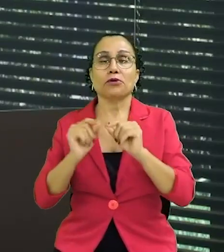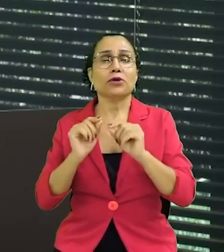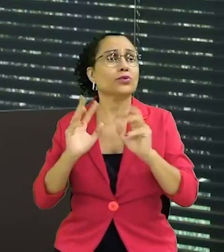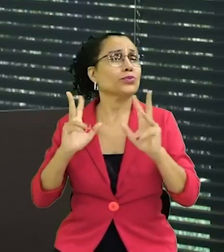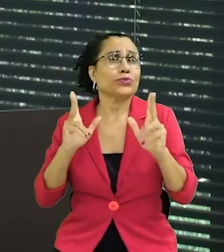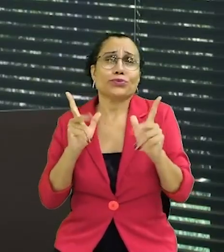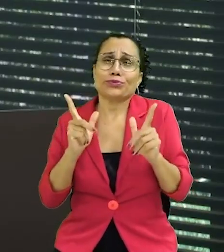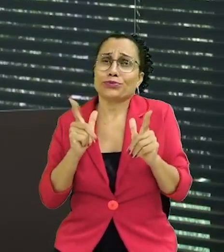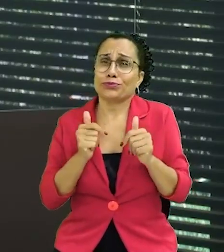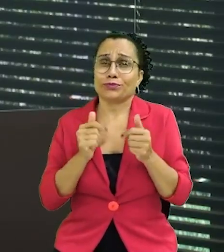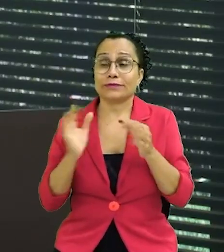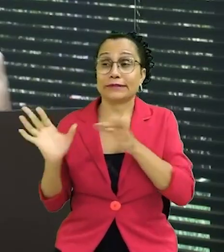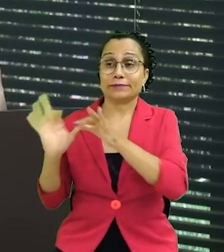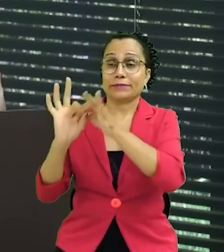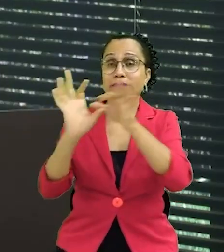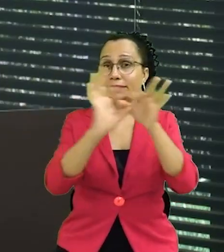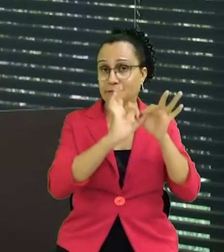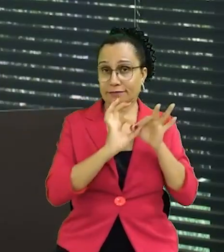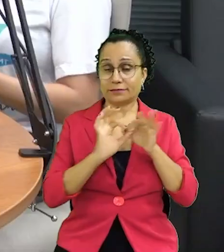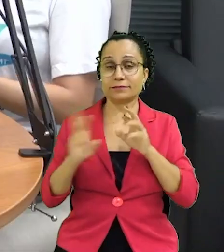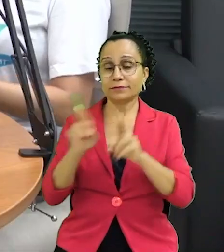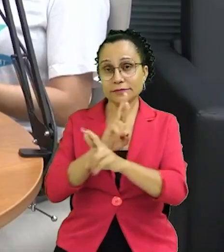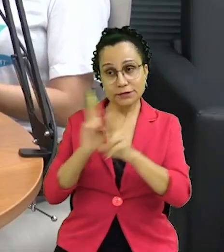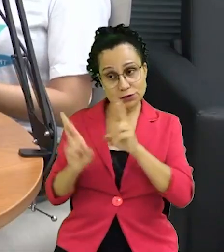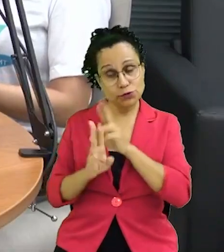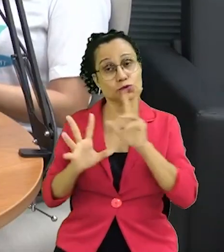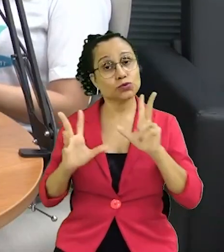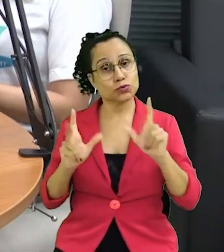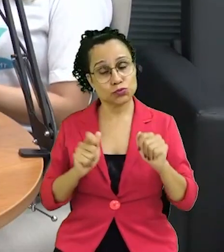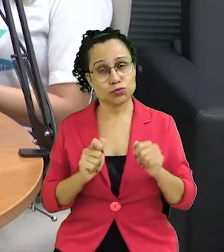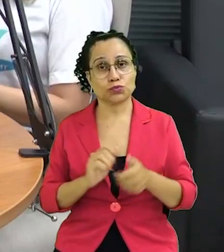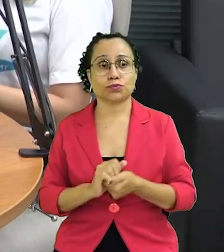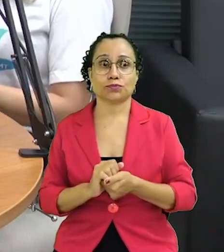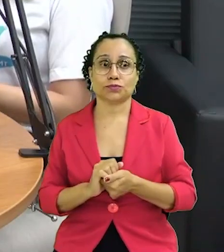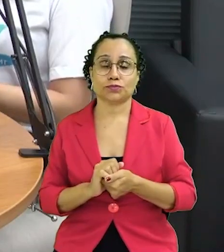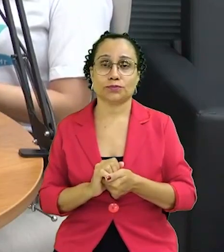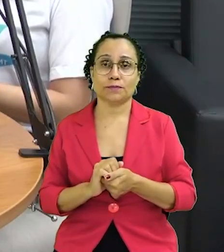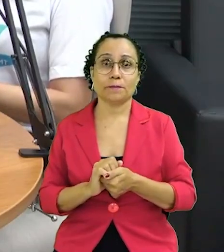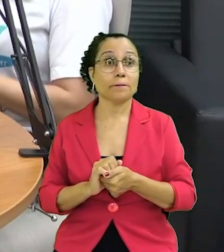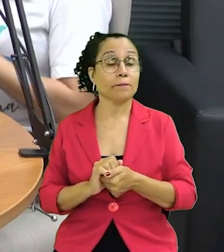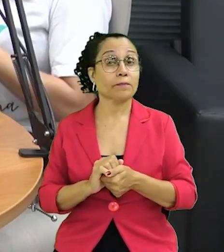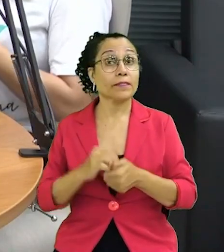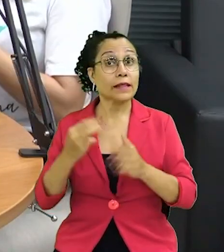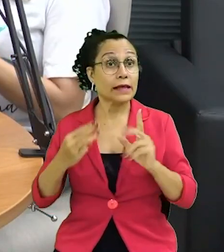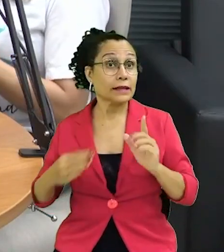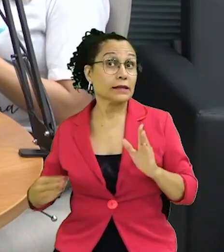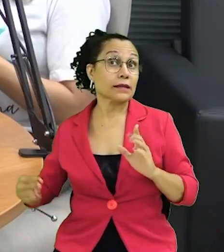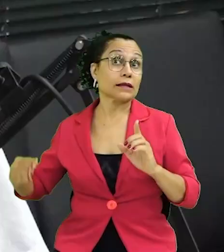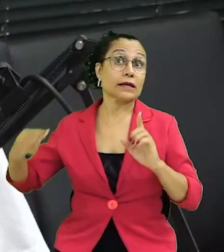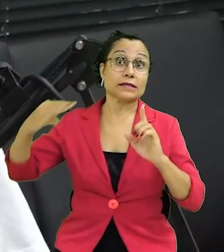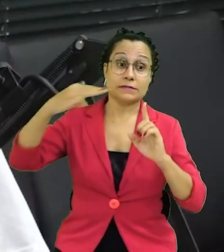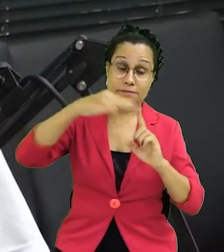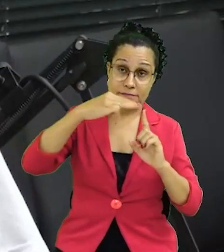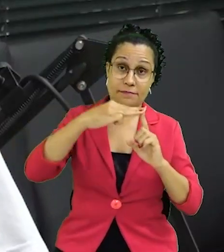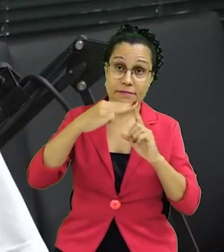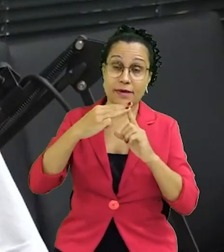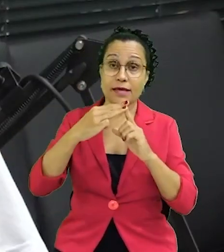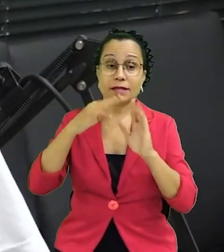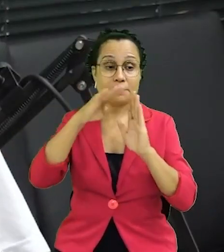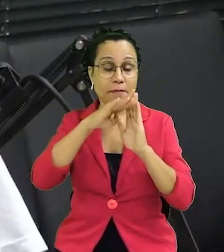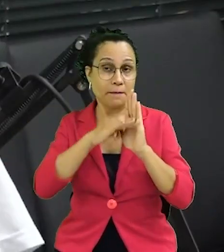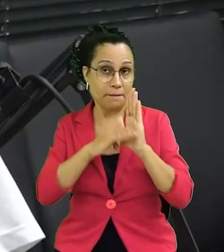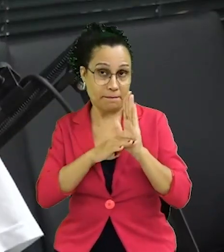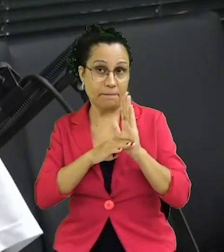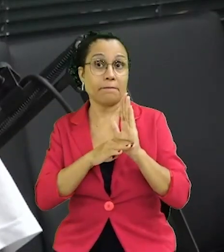tudo tá interligado, relacionado. Exatamente, e te digo mais, as metas traçadas para a prática de exercício